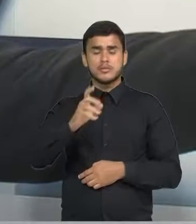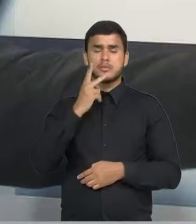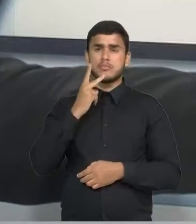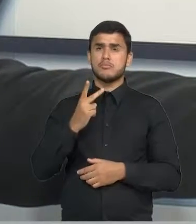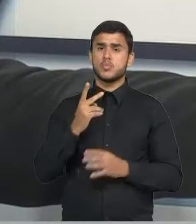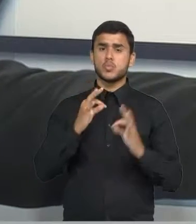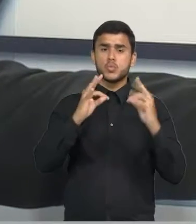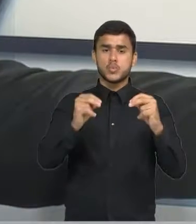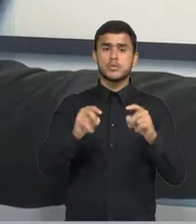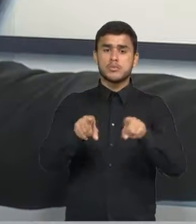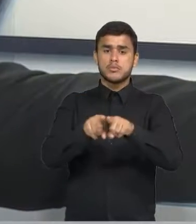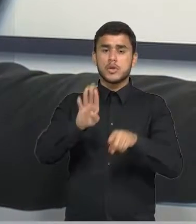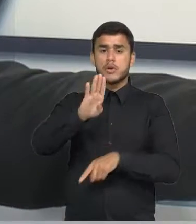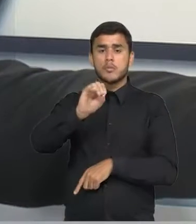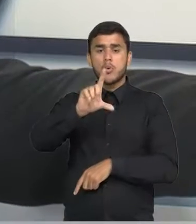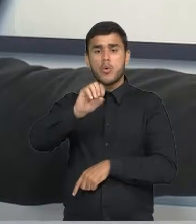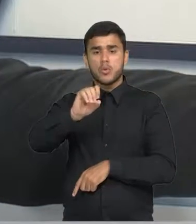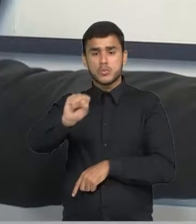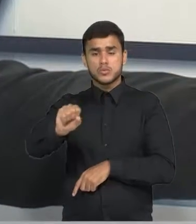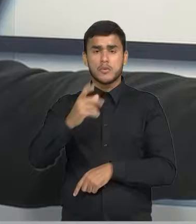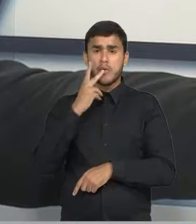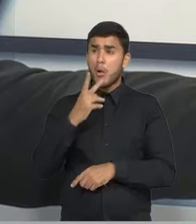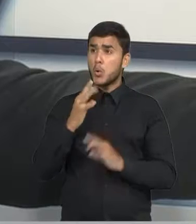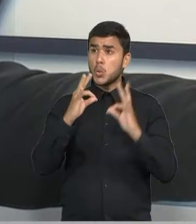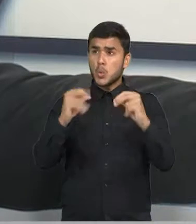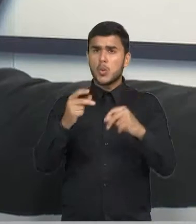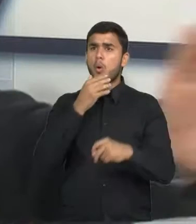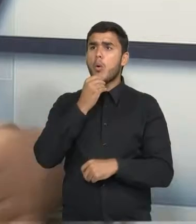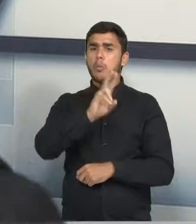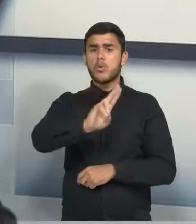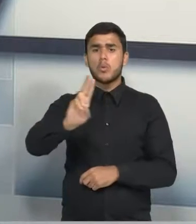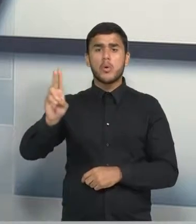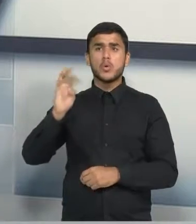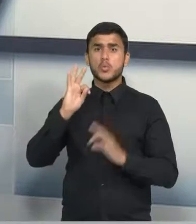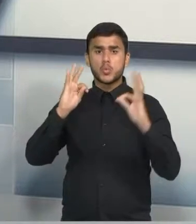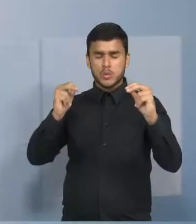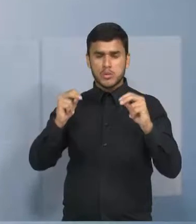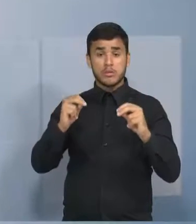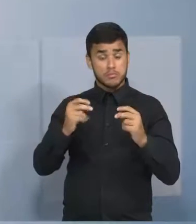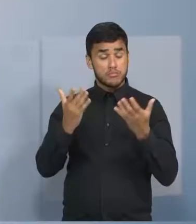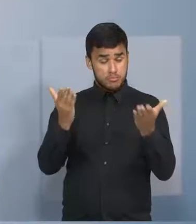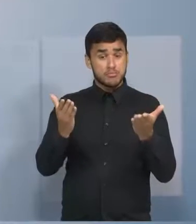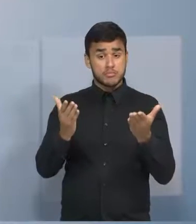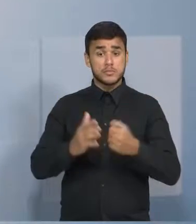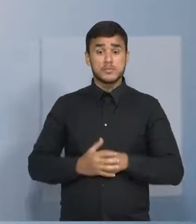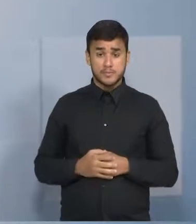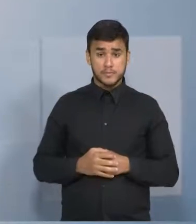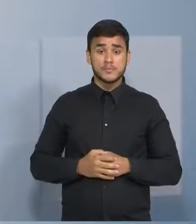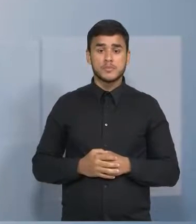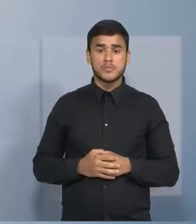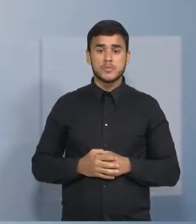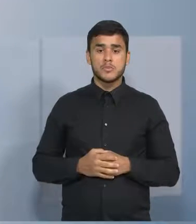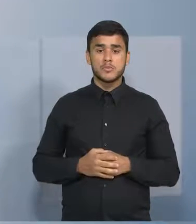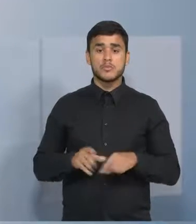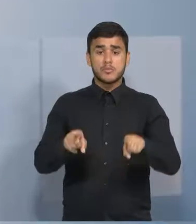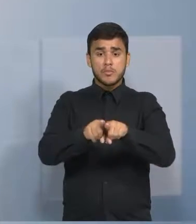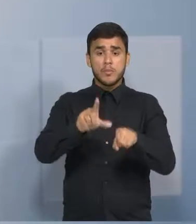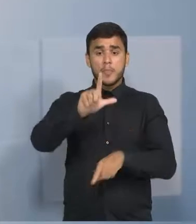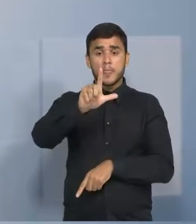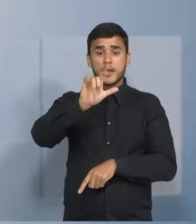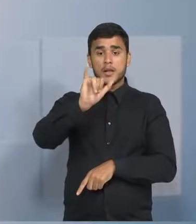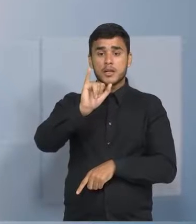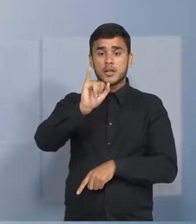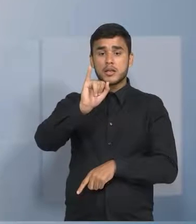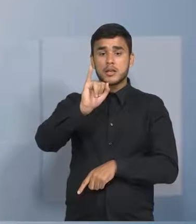do senhor Boulos também. Antes de você encerrar, um detalhe. Lindenberg hoje, literalmente, em qualquer aeroporto que